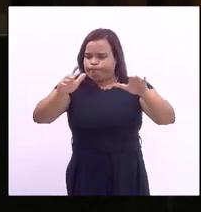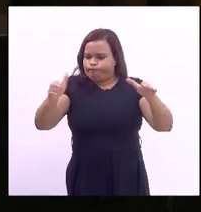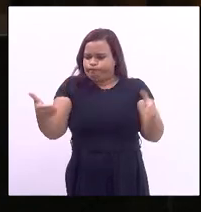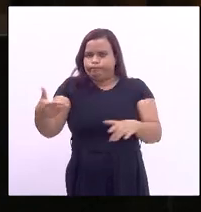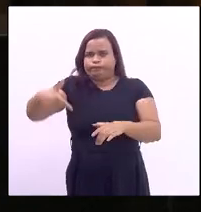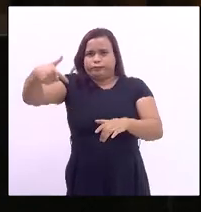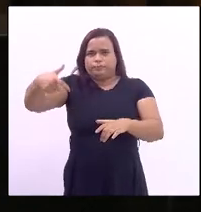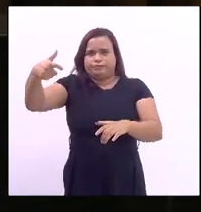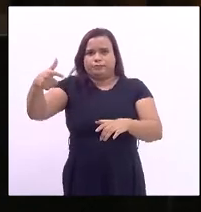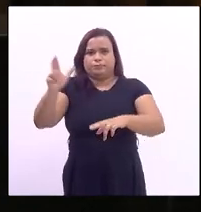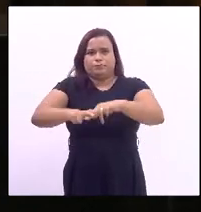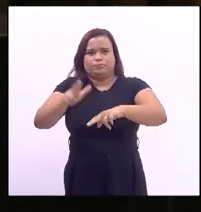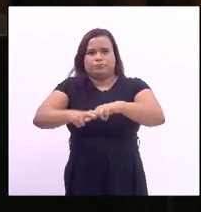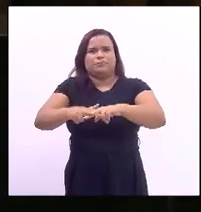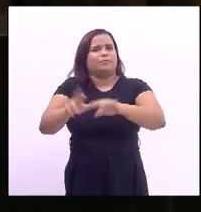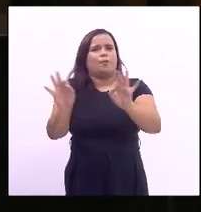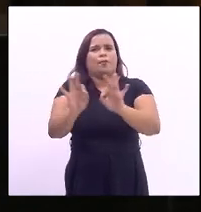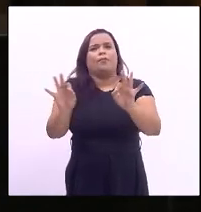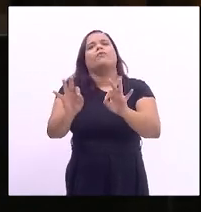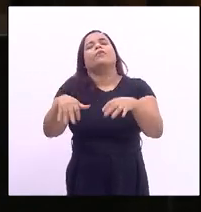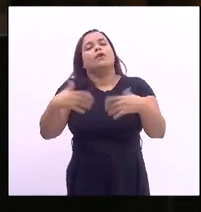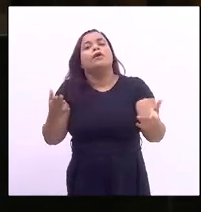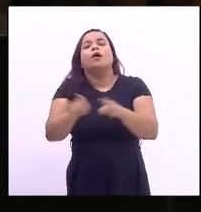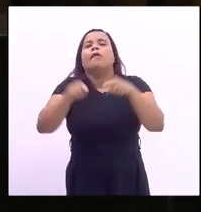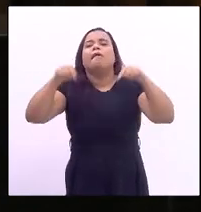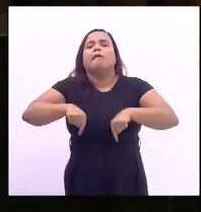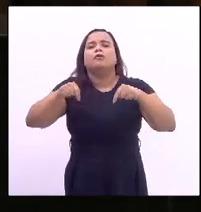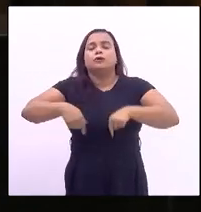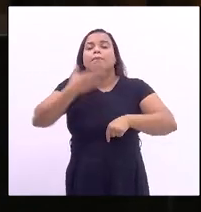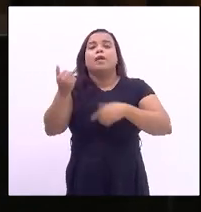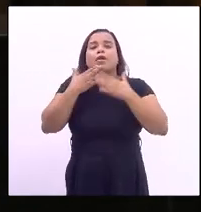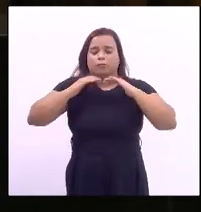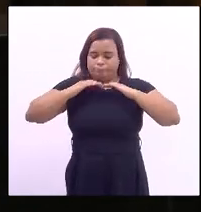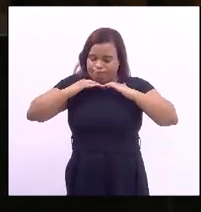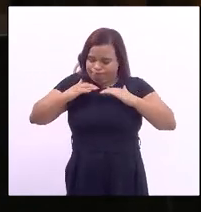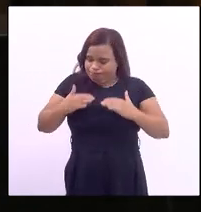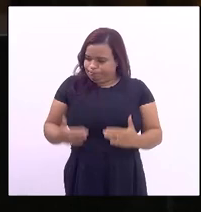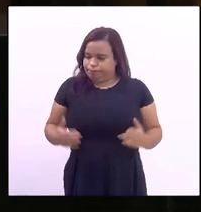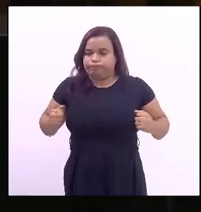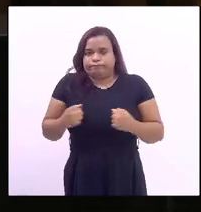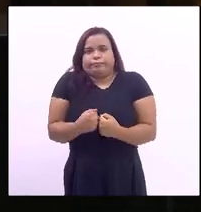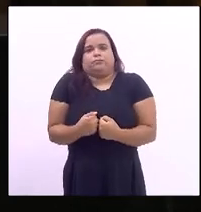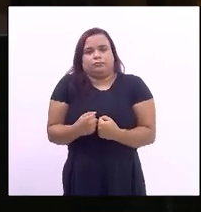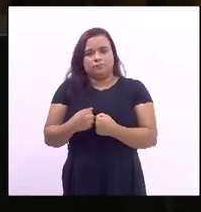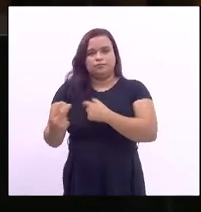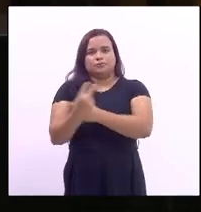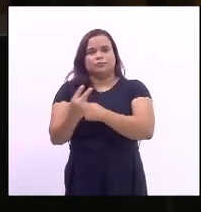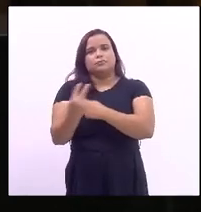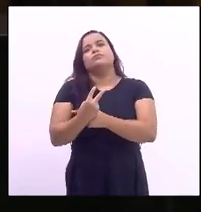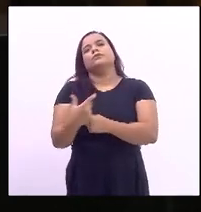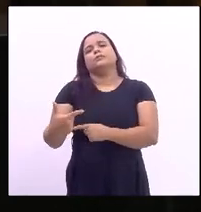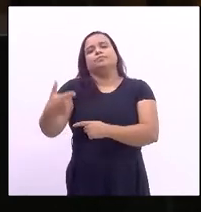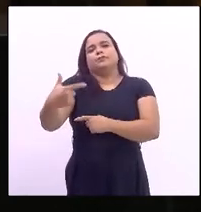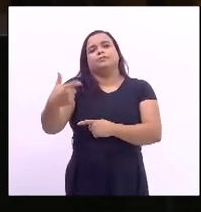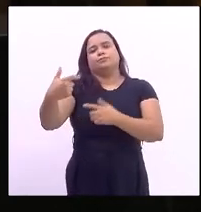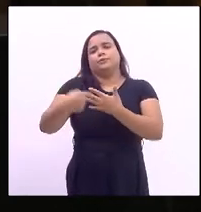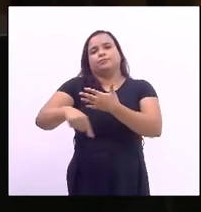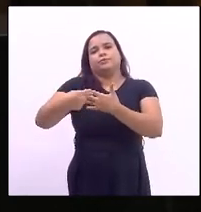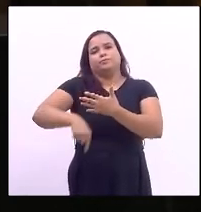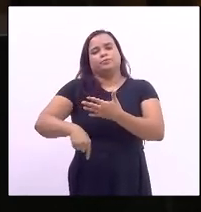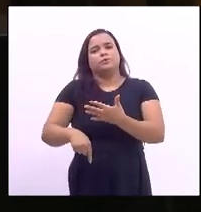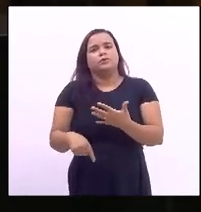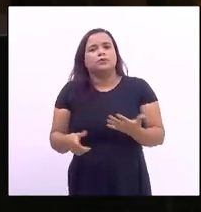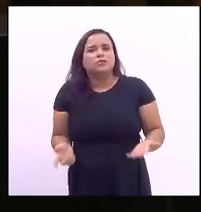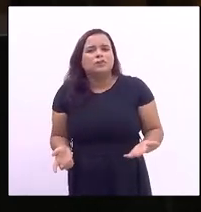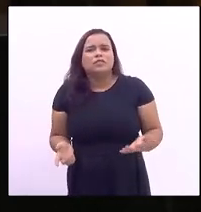de hoje que estamos falando na melhoria de equipamentos e do colete à prova de tiro dos armamentos mais não parece